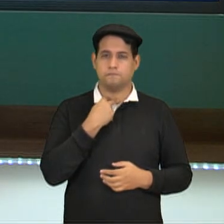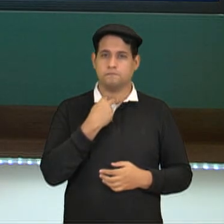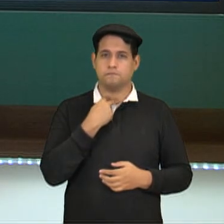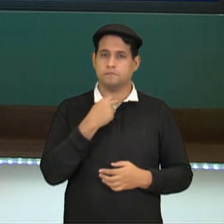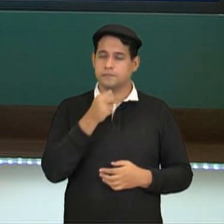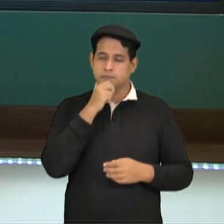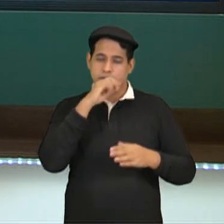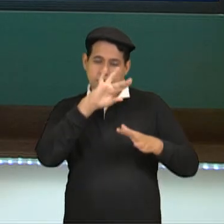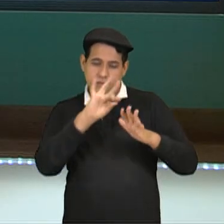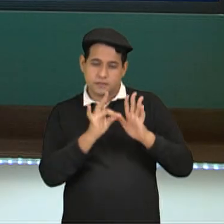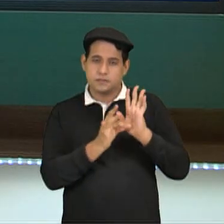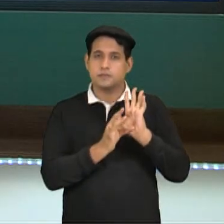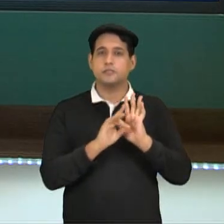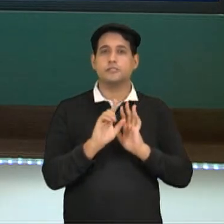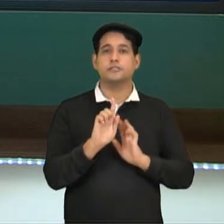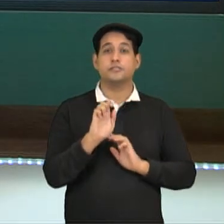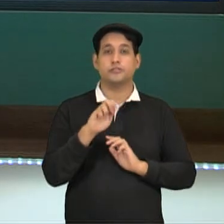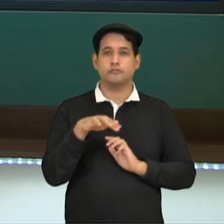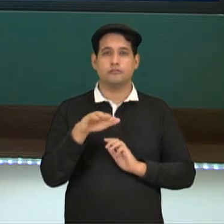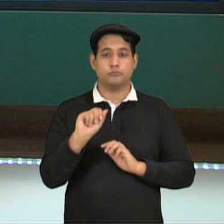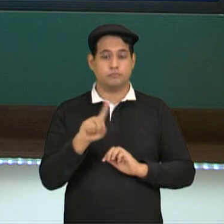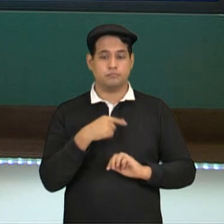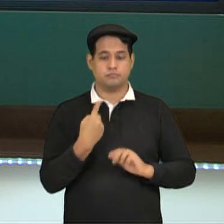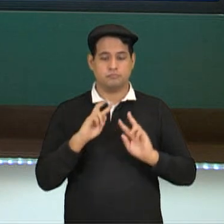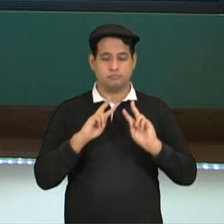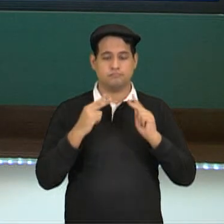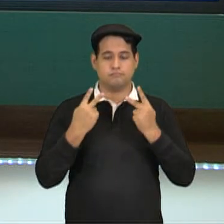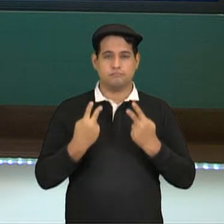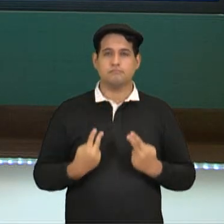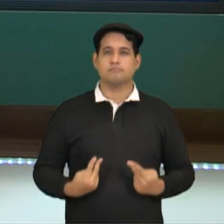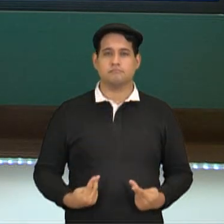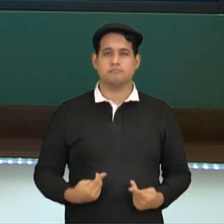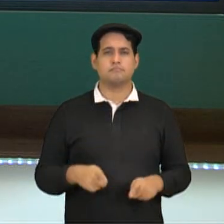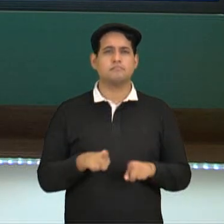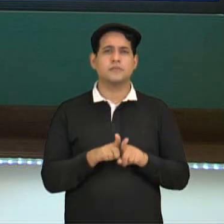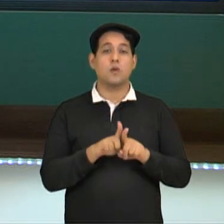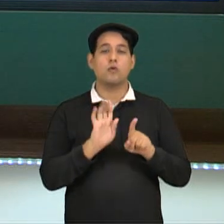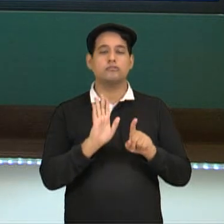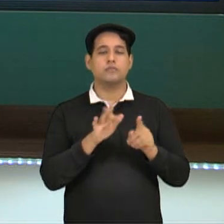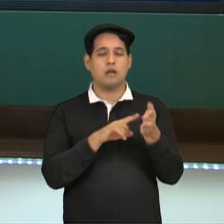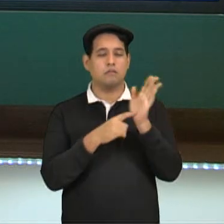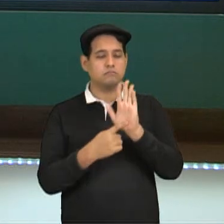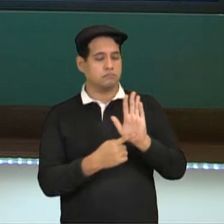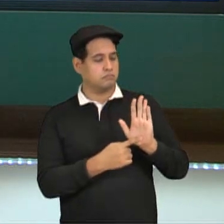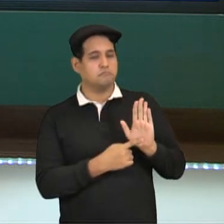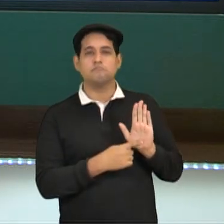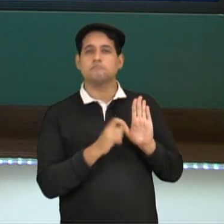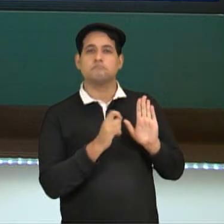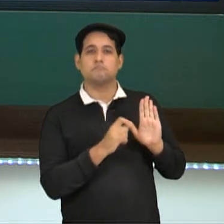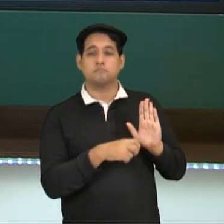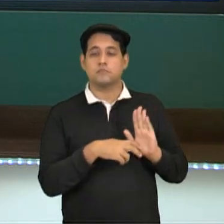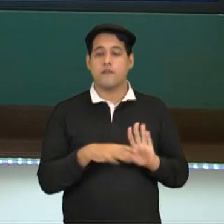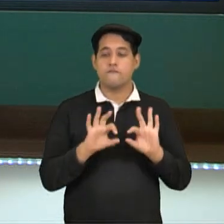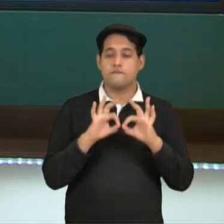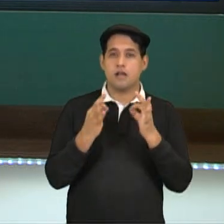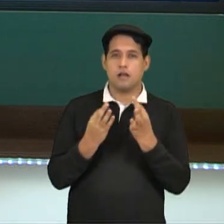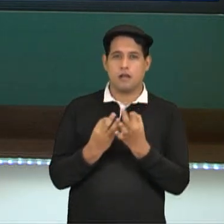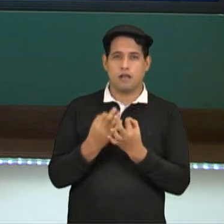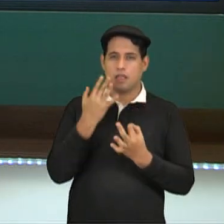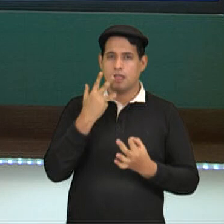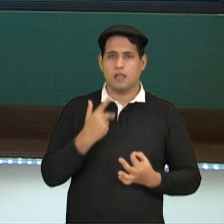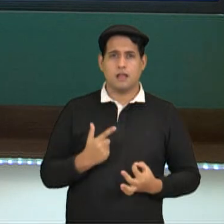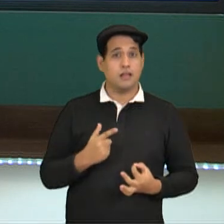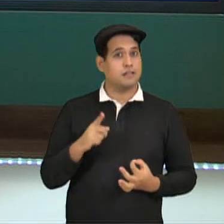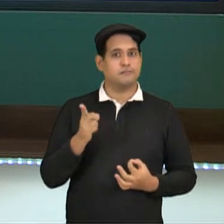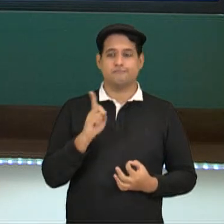de genomas da nossa espécie. E segundo, quando ele foi apresentar a situação para os pais das crianças, eles